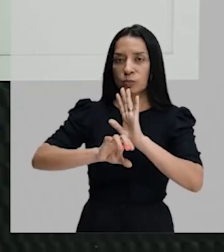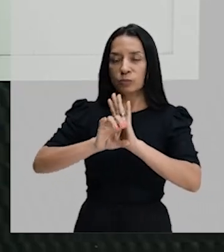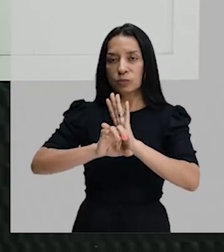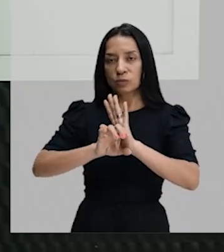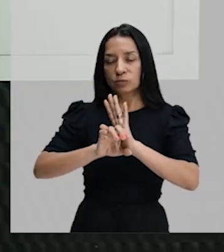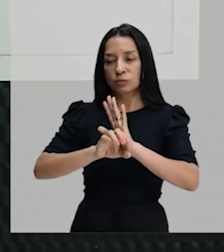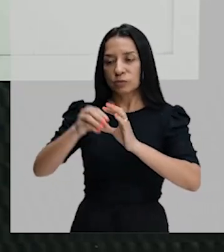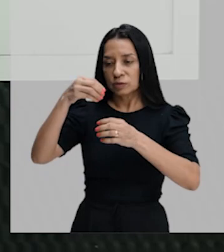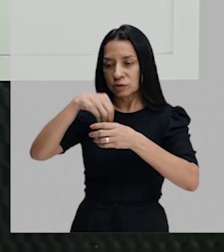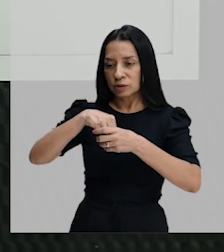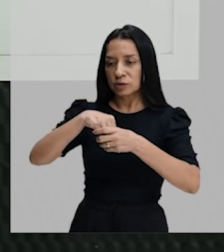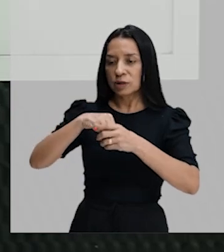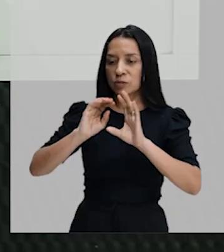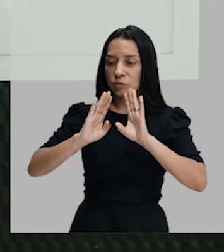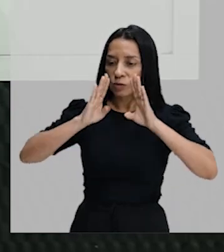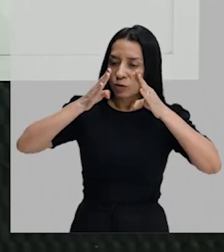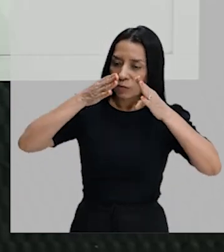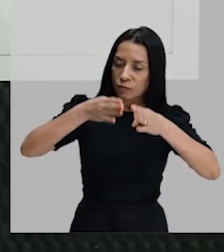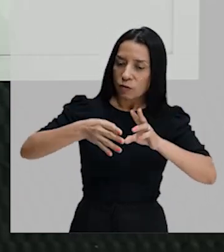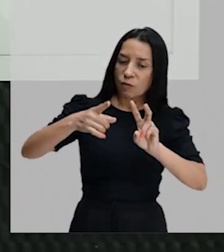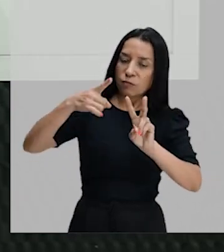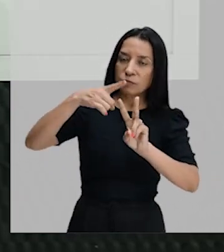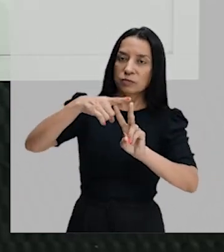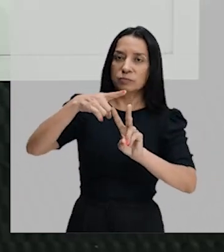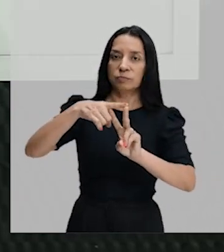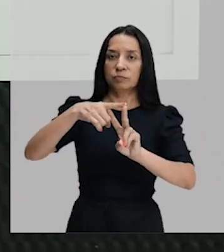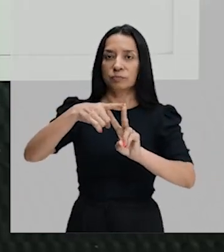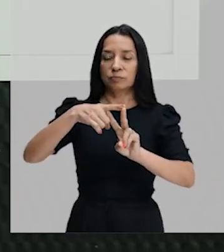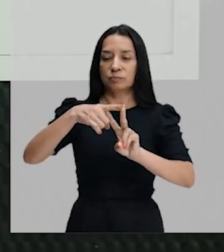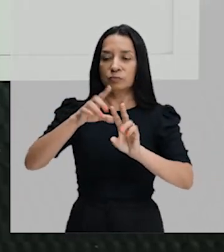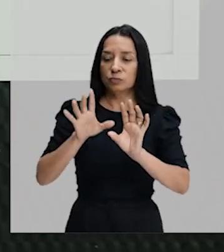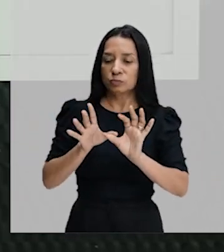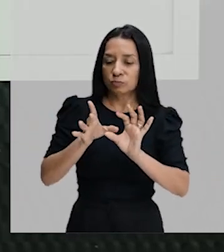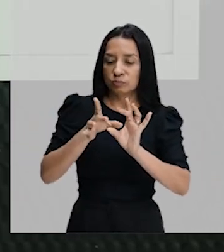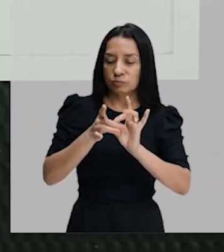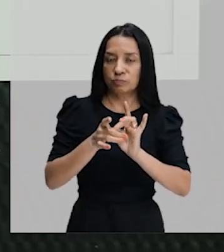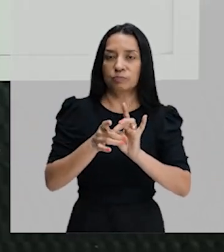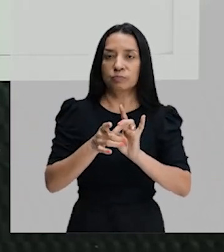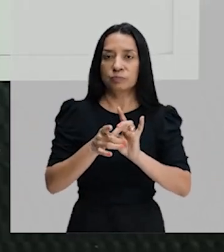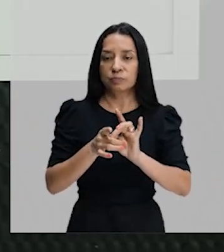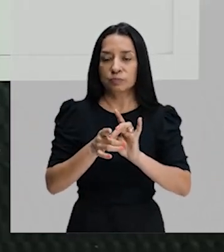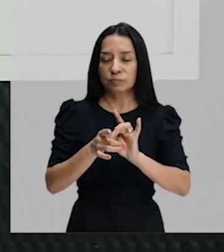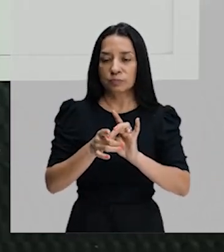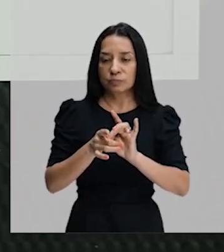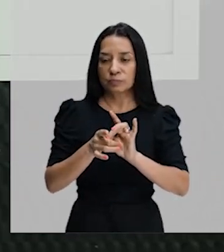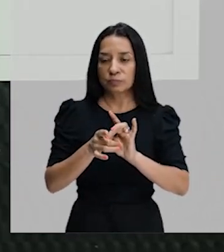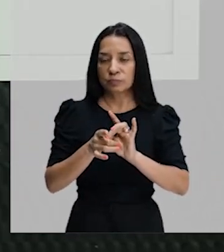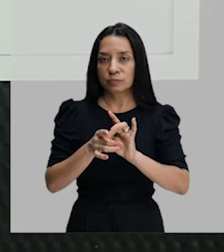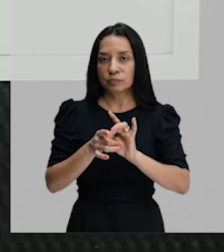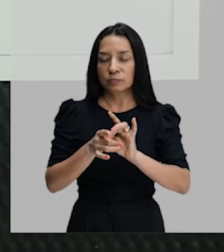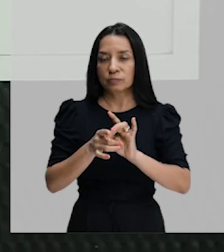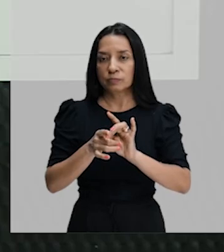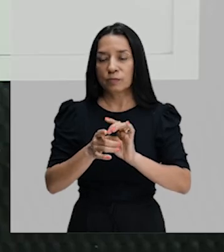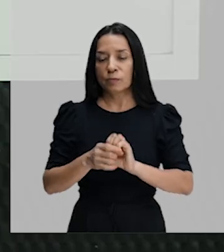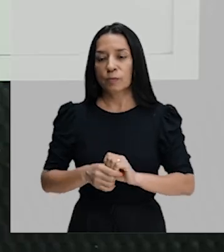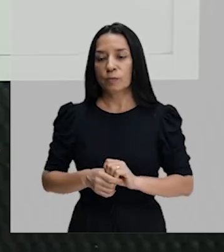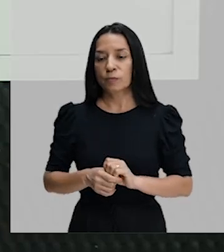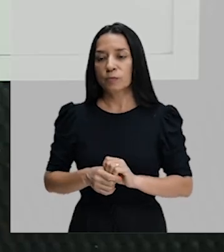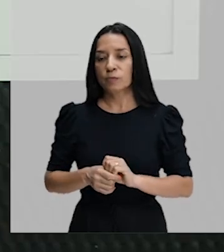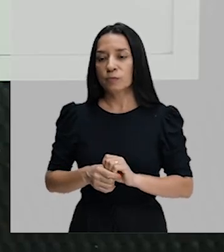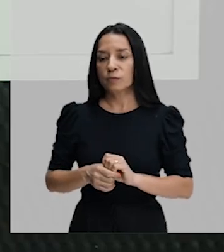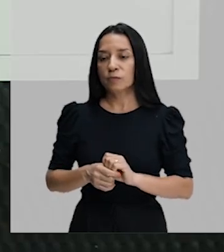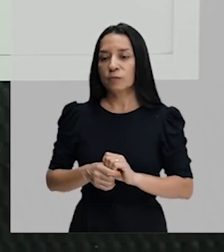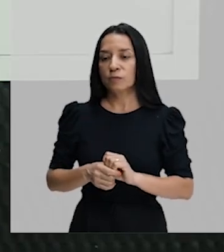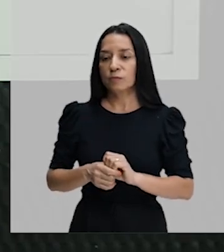conceitozinhos dentro de uma perspectiva vetorial, de dependência, tá ok? O